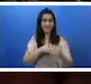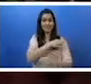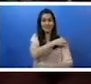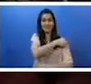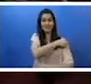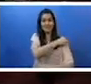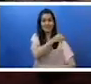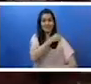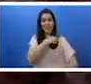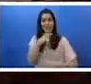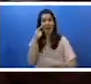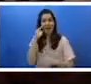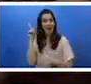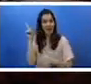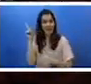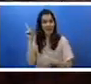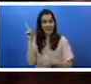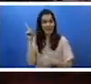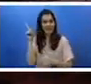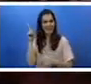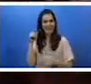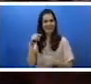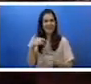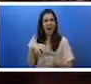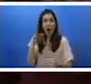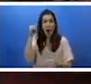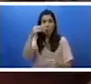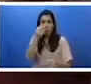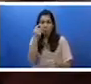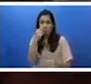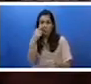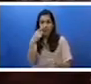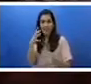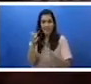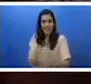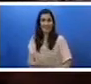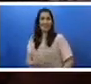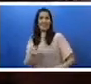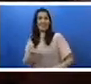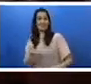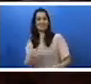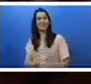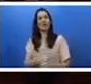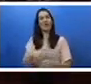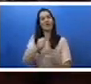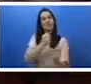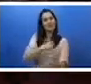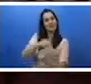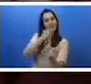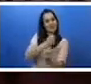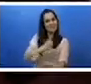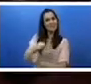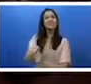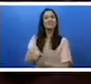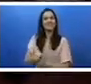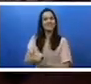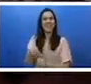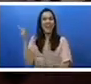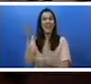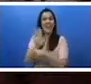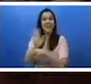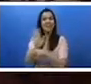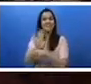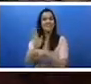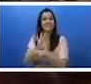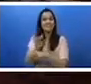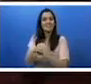Essa daqui é fantástica, quando a gente pode pegar a nossa vassoura e vamos lá! Isso, a cena do Pica-Pau.